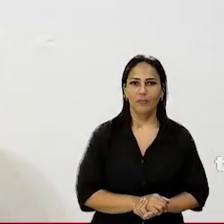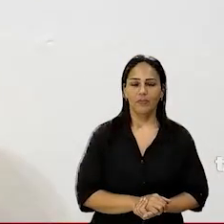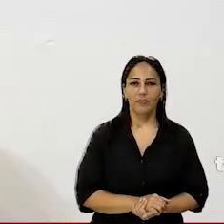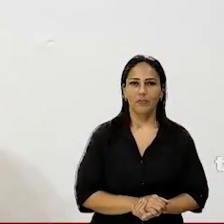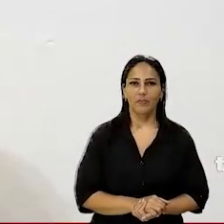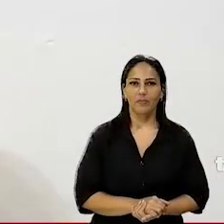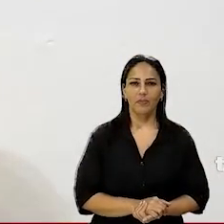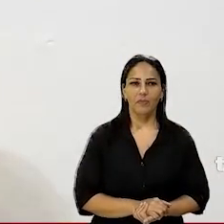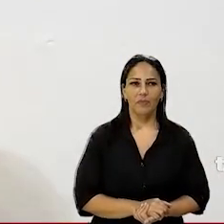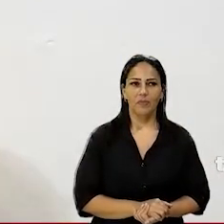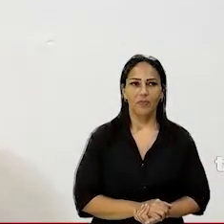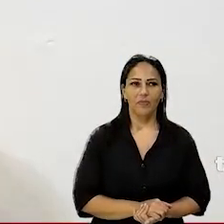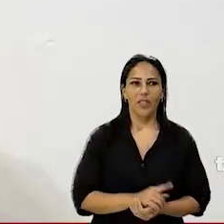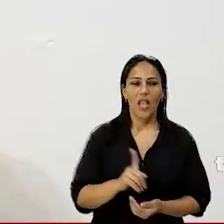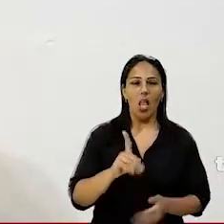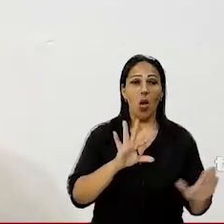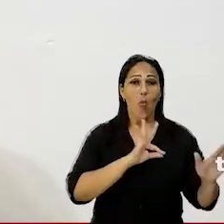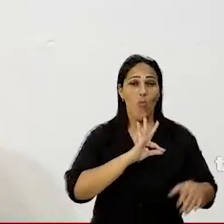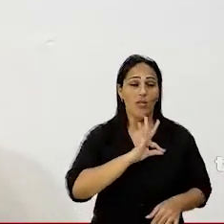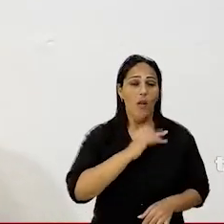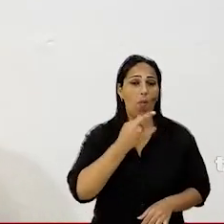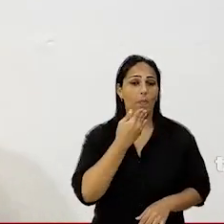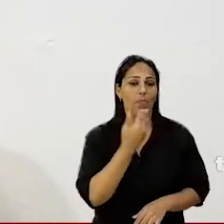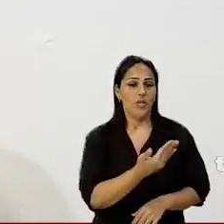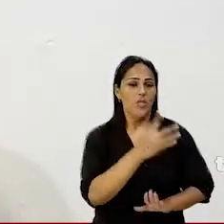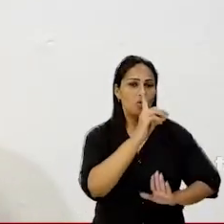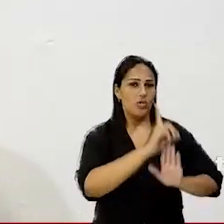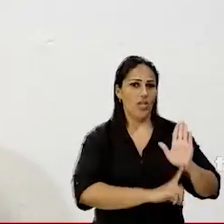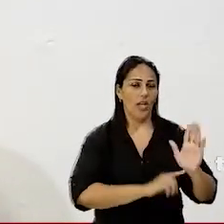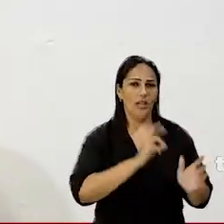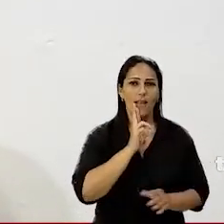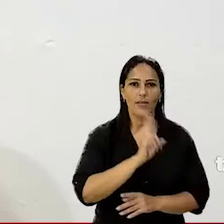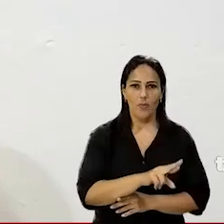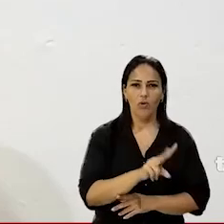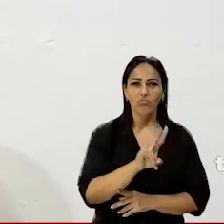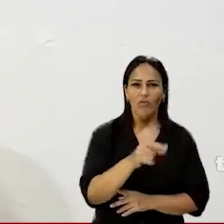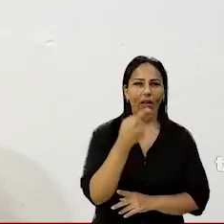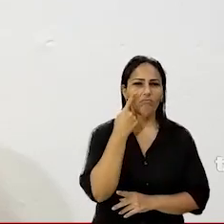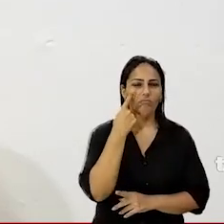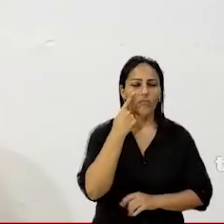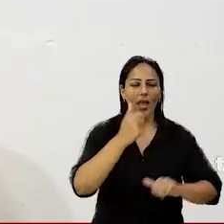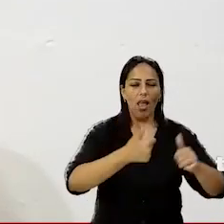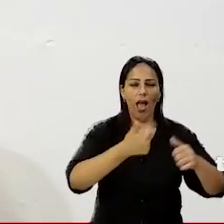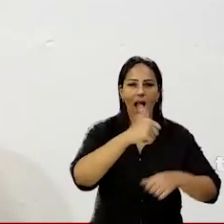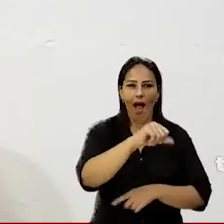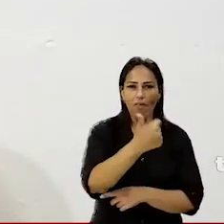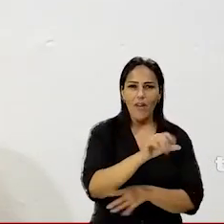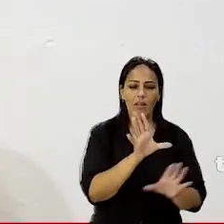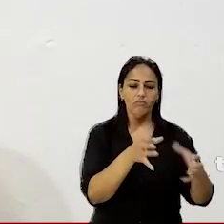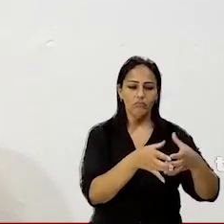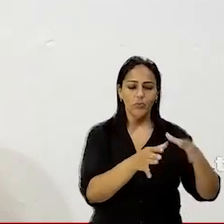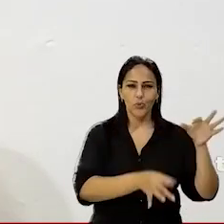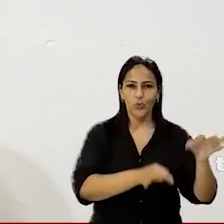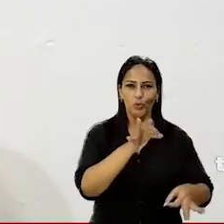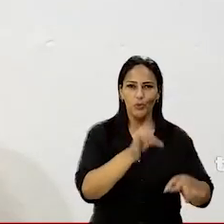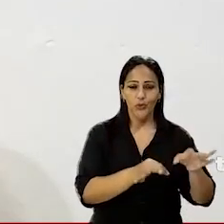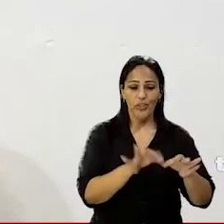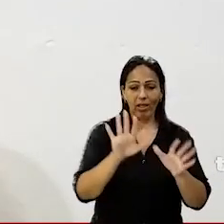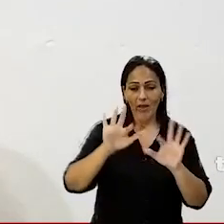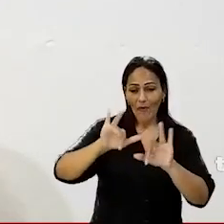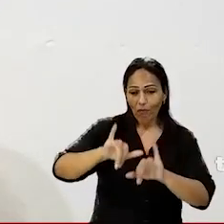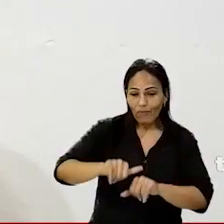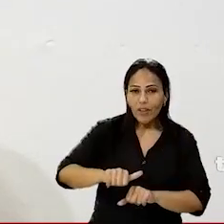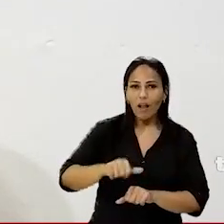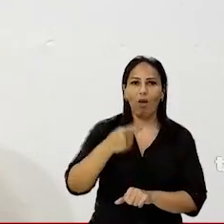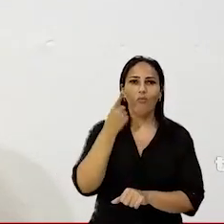Cabo Alexandre pediu o direito de resposta. O direito de resposta vai ser analisado pela comissão jurídica e até o finalzinho deste